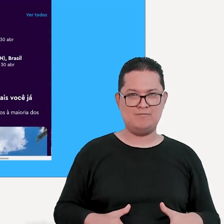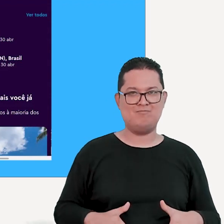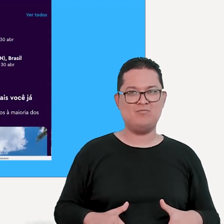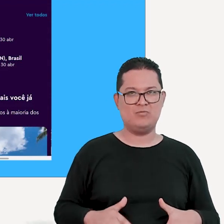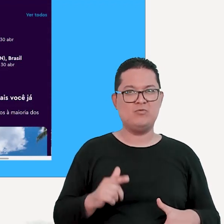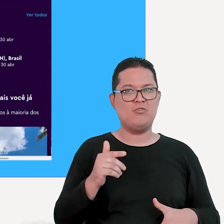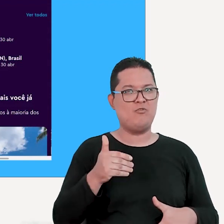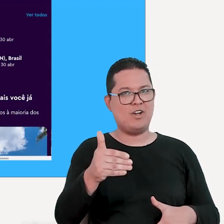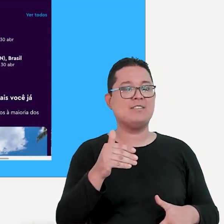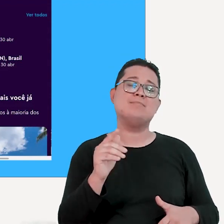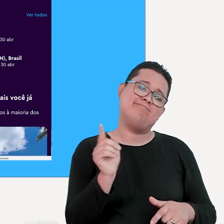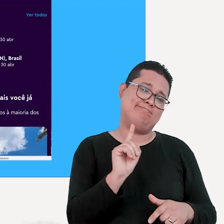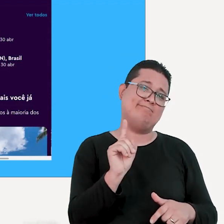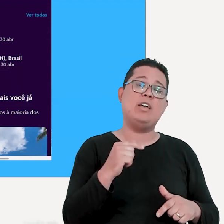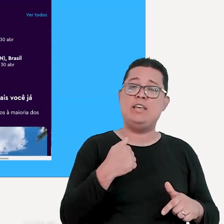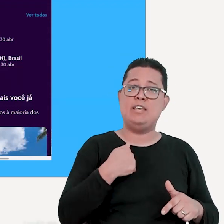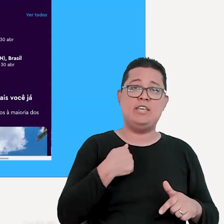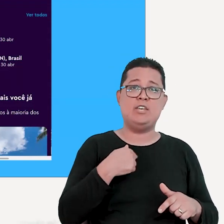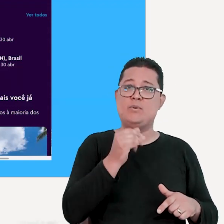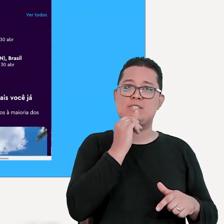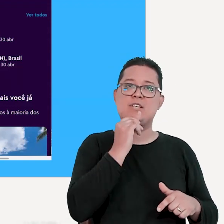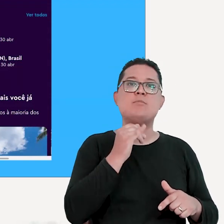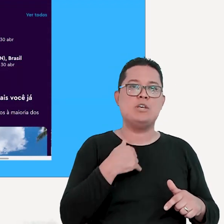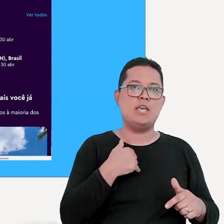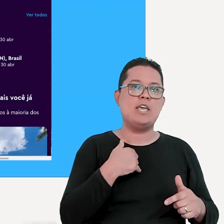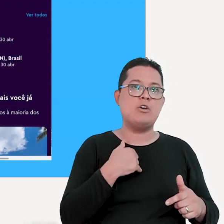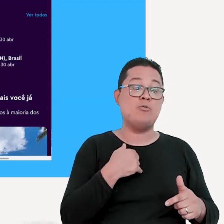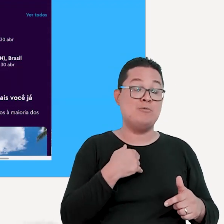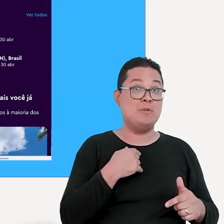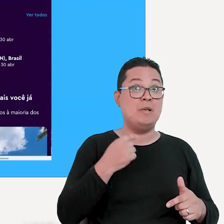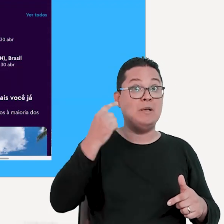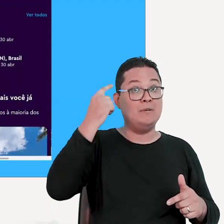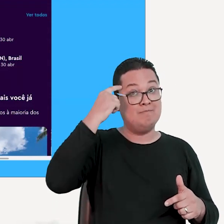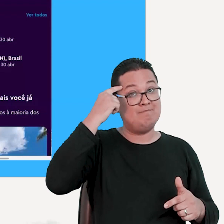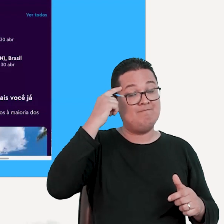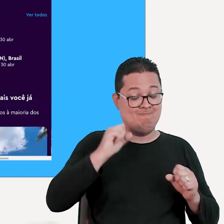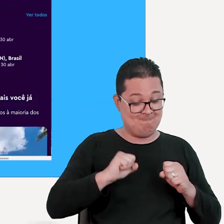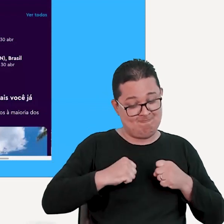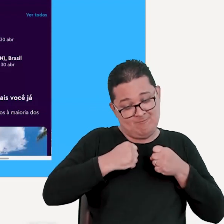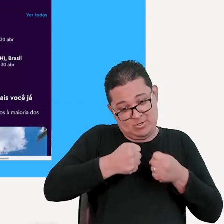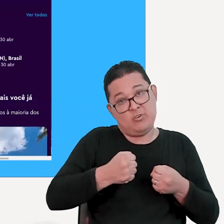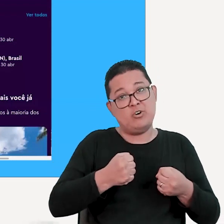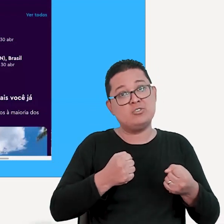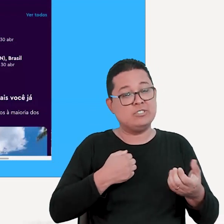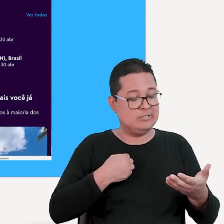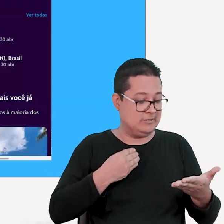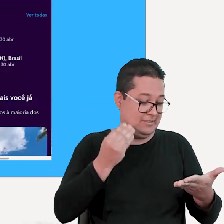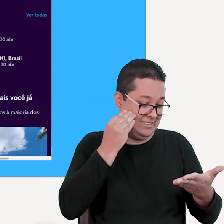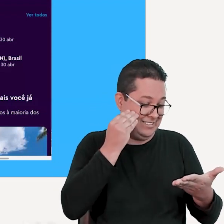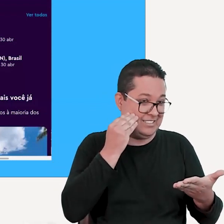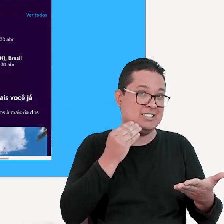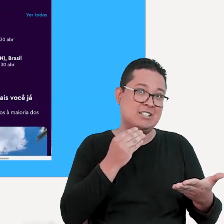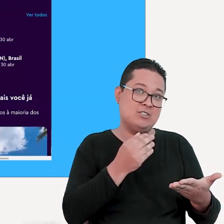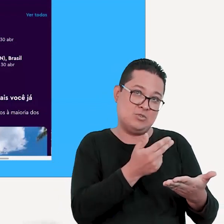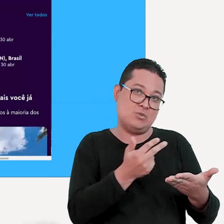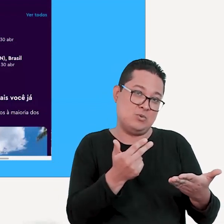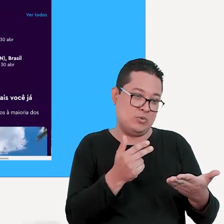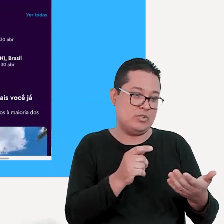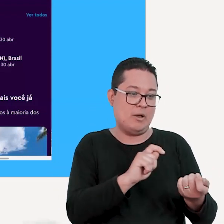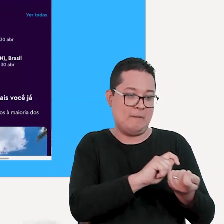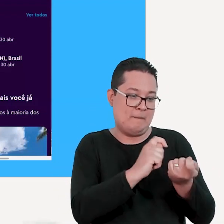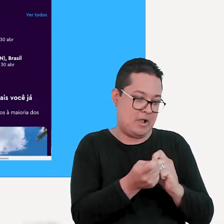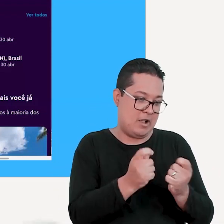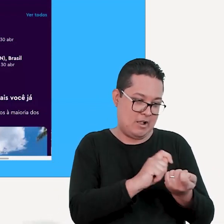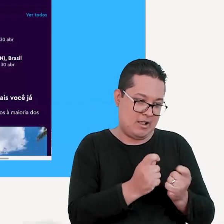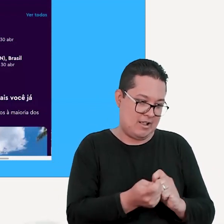estou escrevendo para a empresa, mas eu 100% do tempo tento escrever de forma neutra. Às vezes eu consigo, às vezes não.